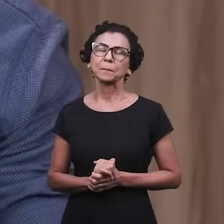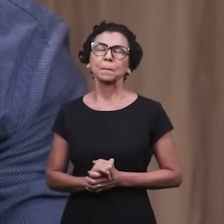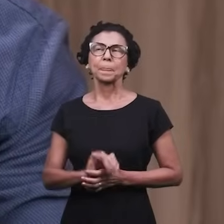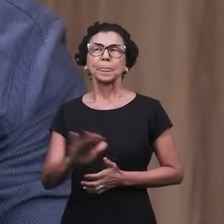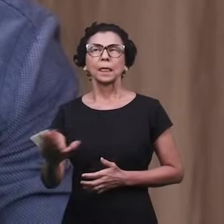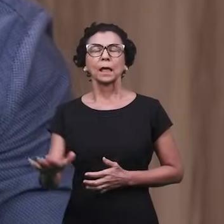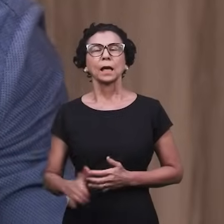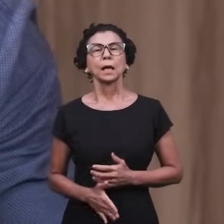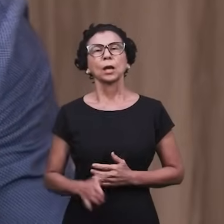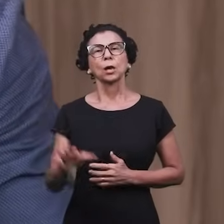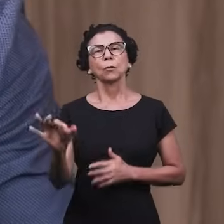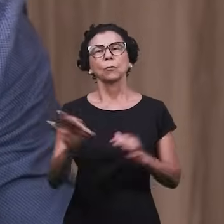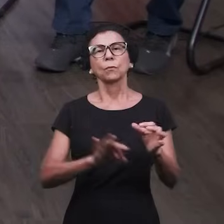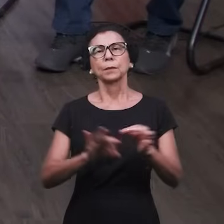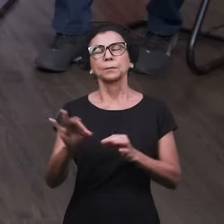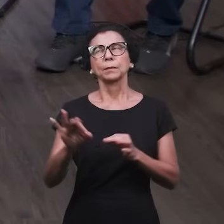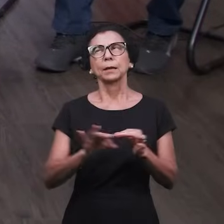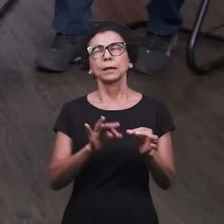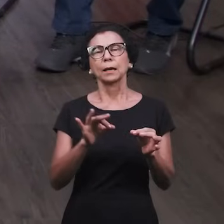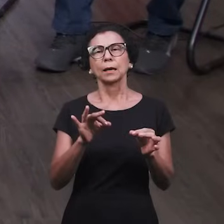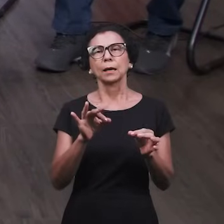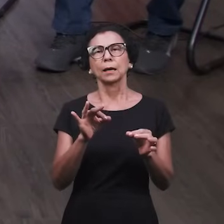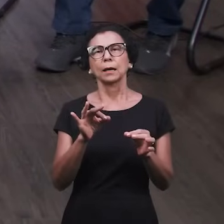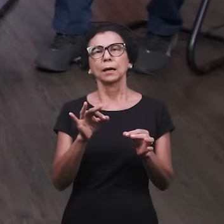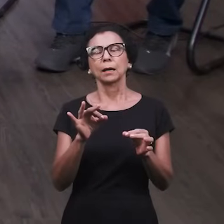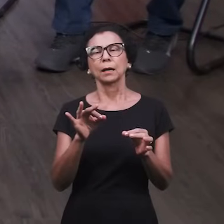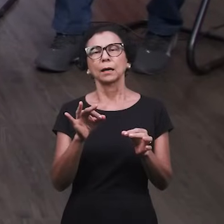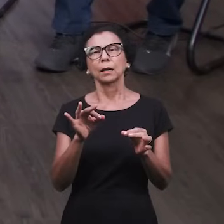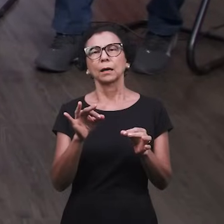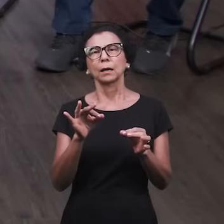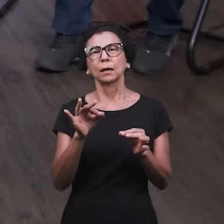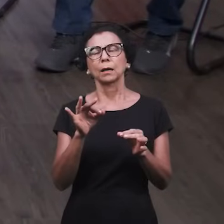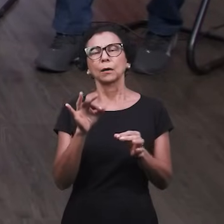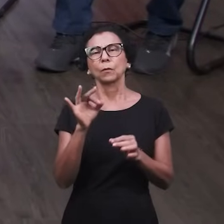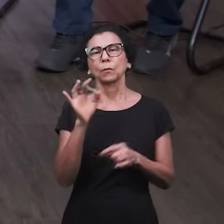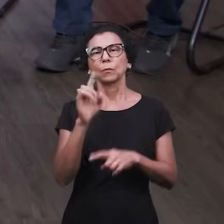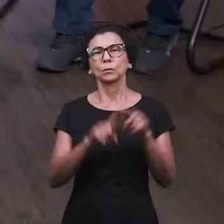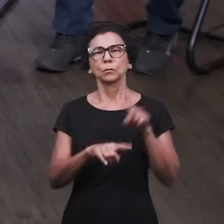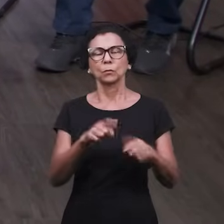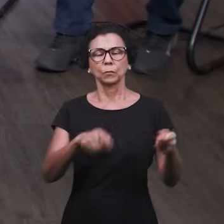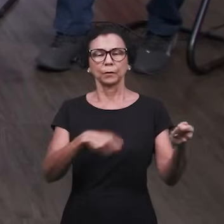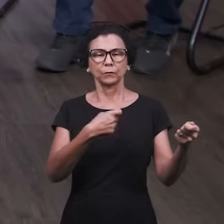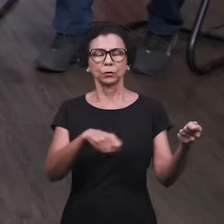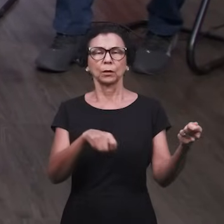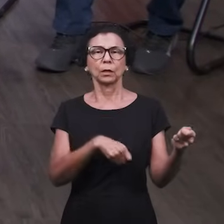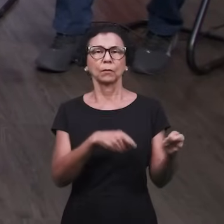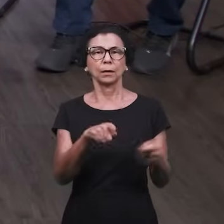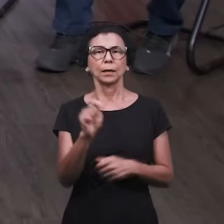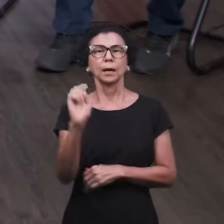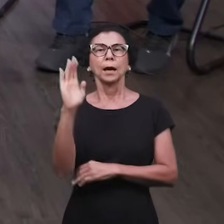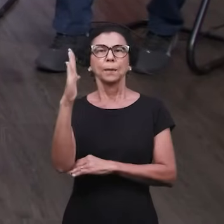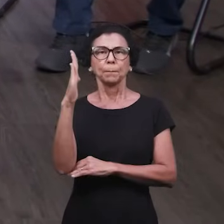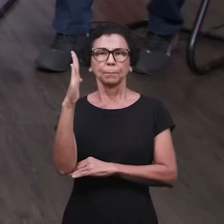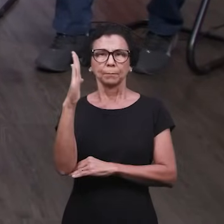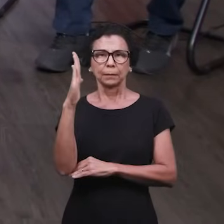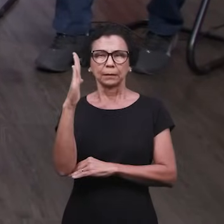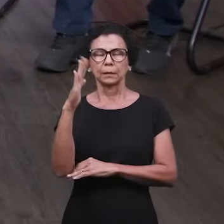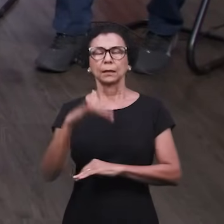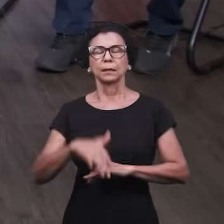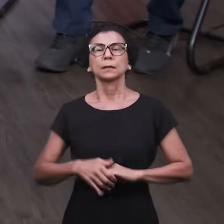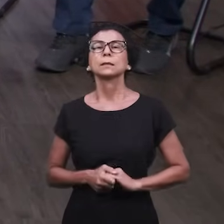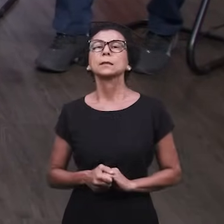violão ou fazer um instrumento de arco, que a gente chama, né? Então aí a madeira, ela tem uma